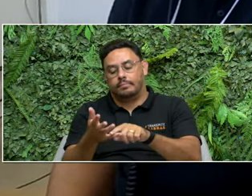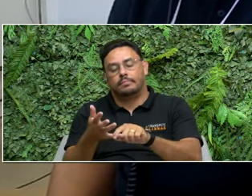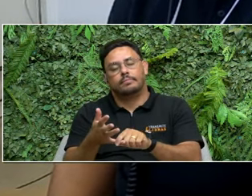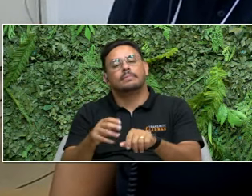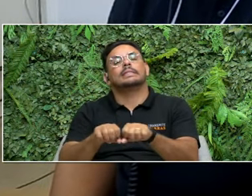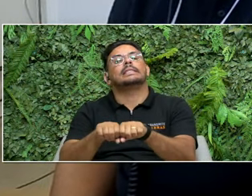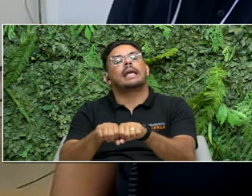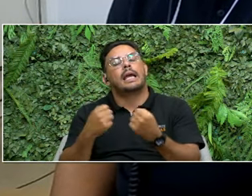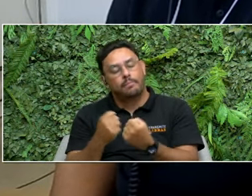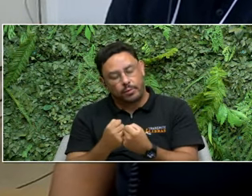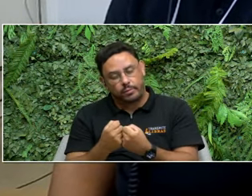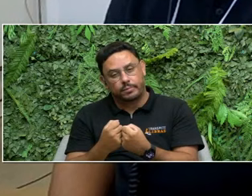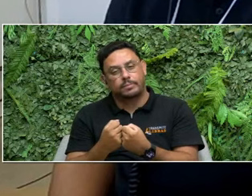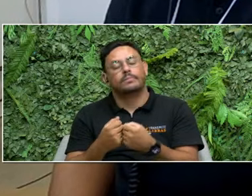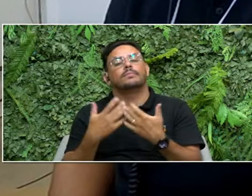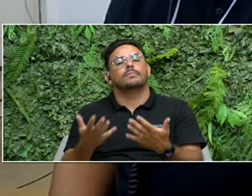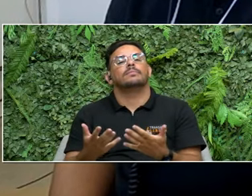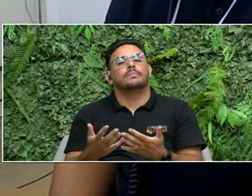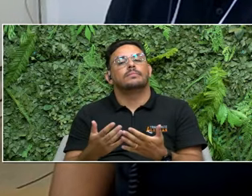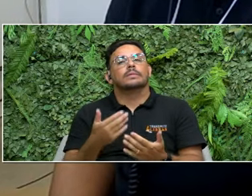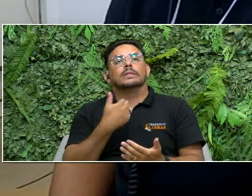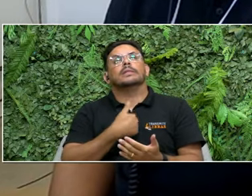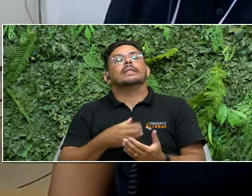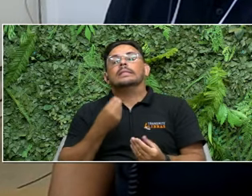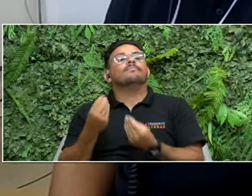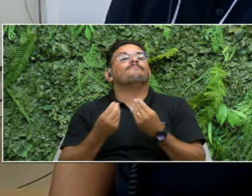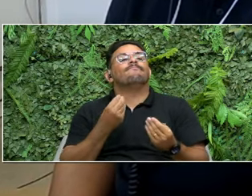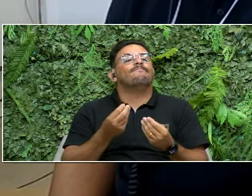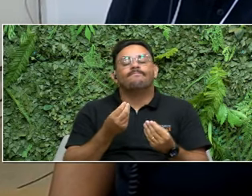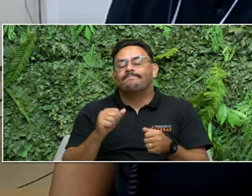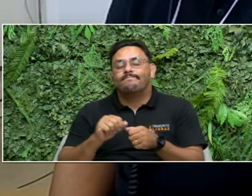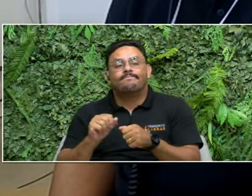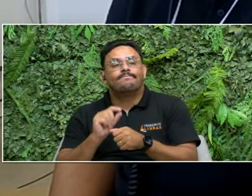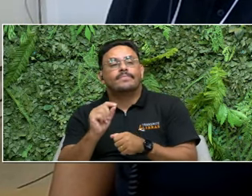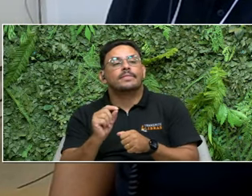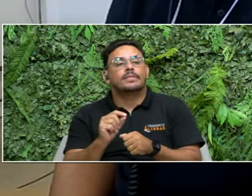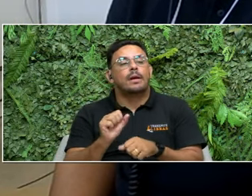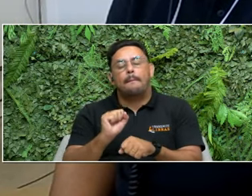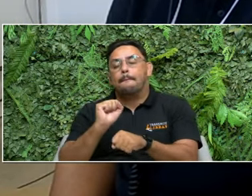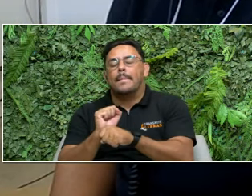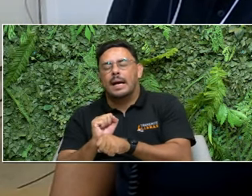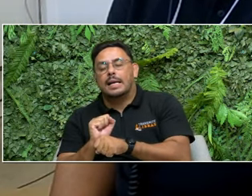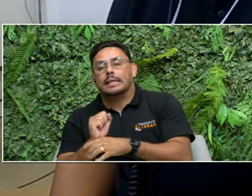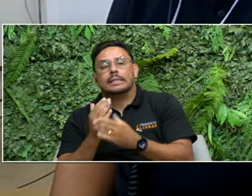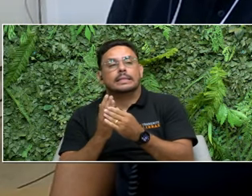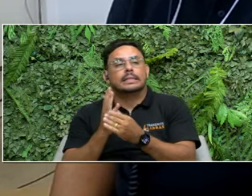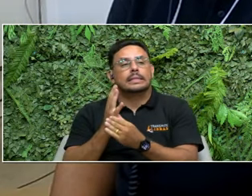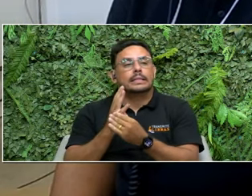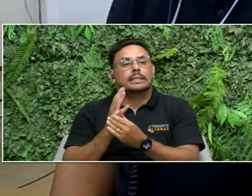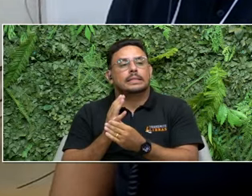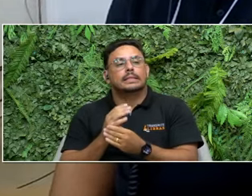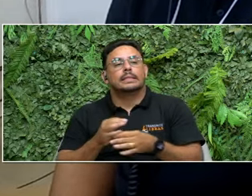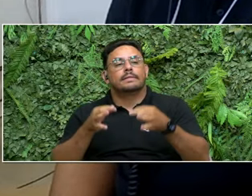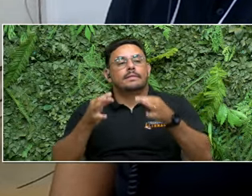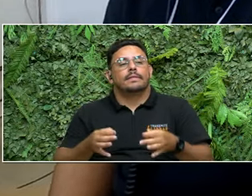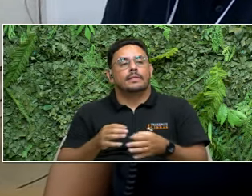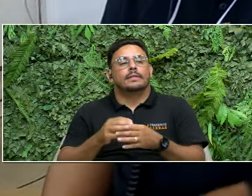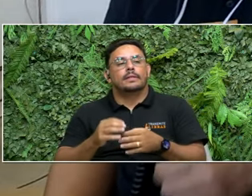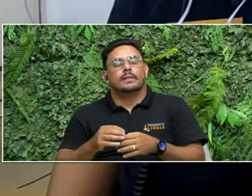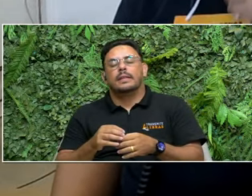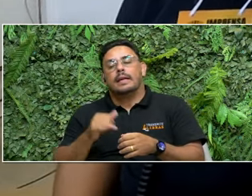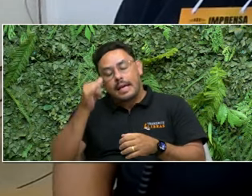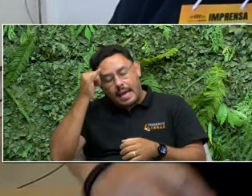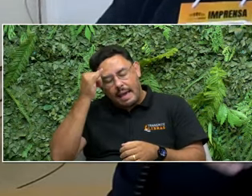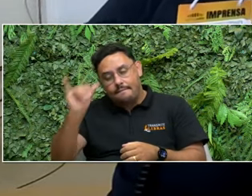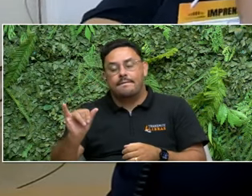mão e a aí a o Atlético estudando para ver se tem como fazer uma imobilização sem uma tala mais rígida que impediria que o